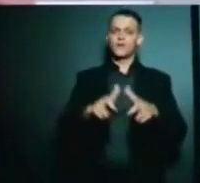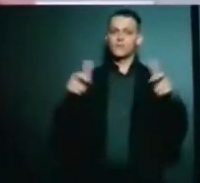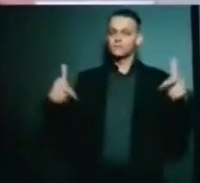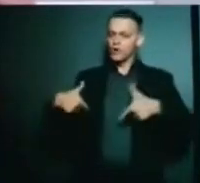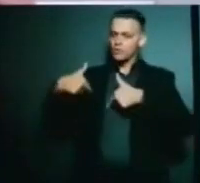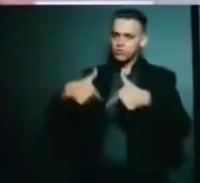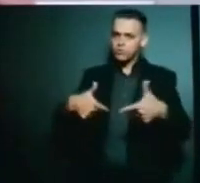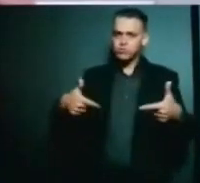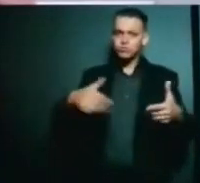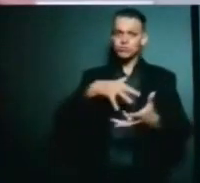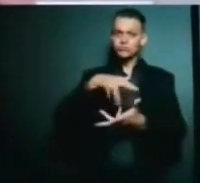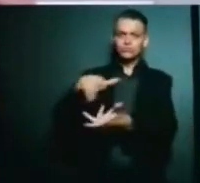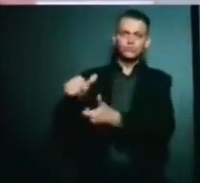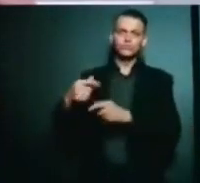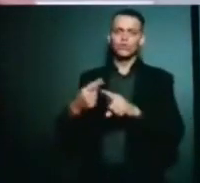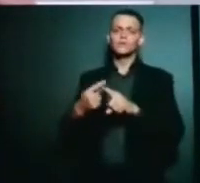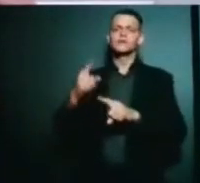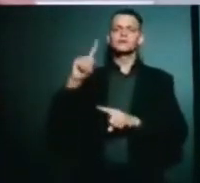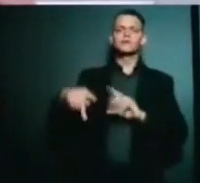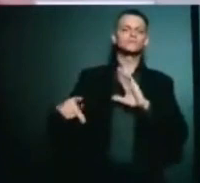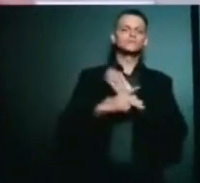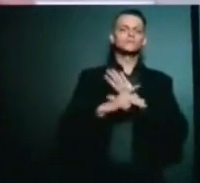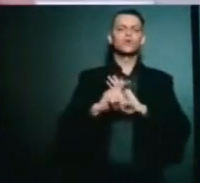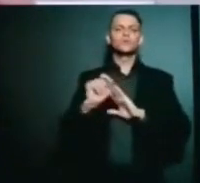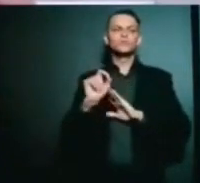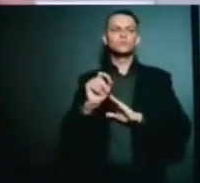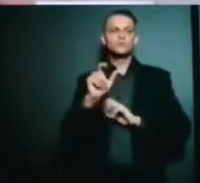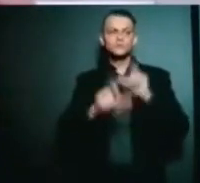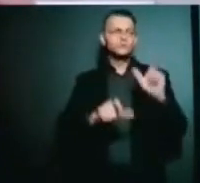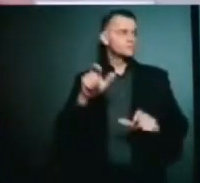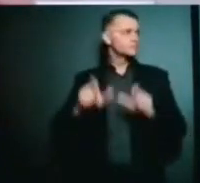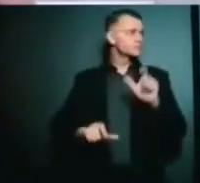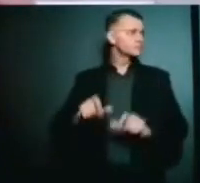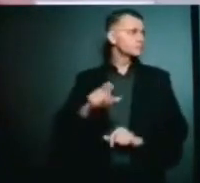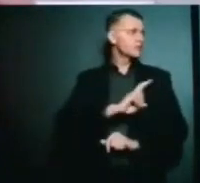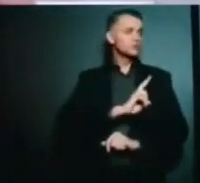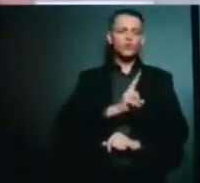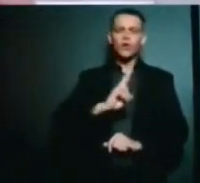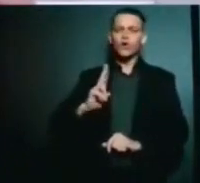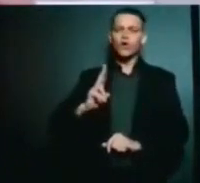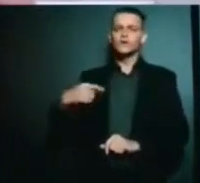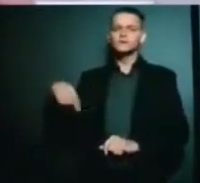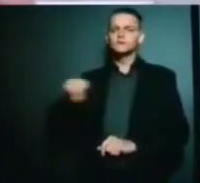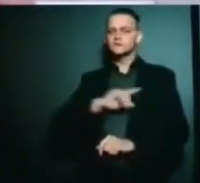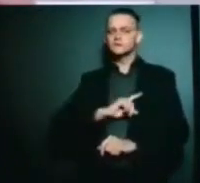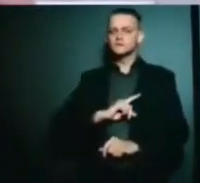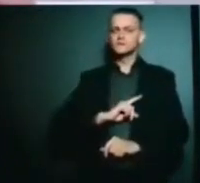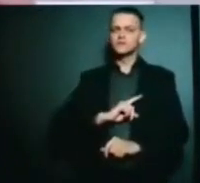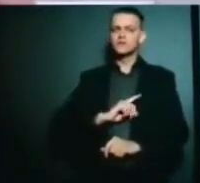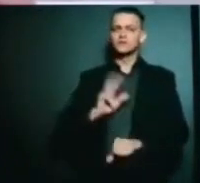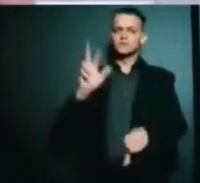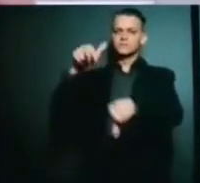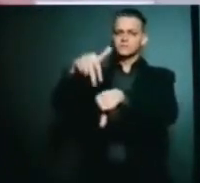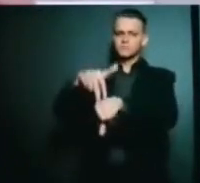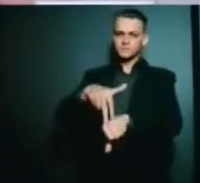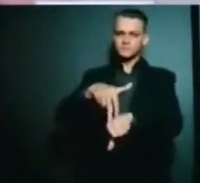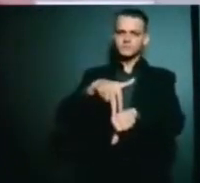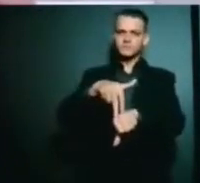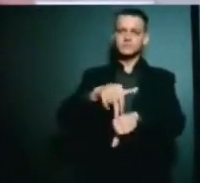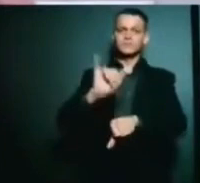mundo, porque foram as pessoas que colocaram essa ação, esse nome. Nós subimos à Corte